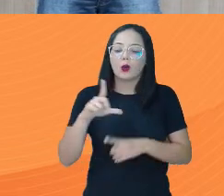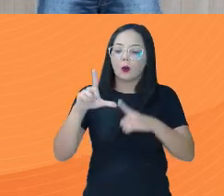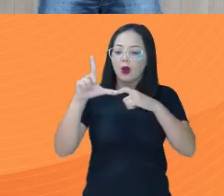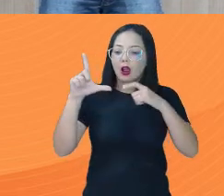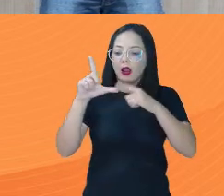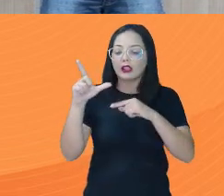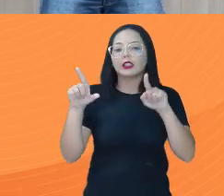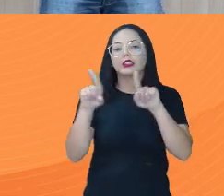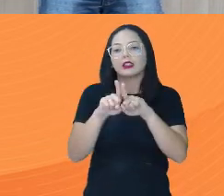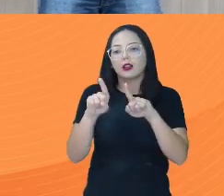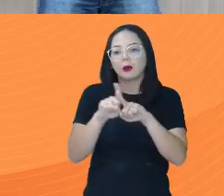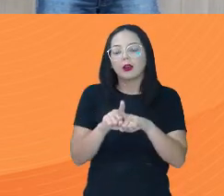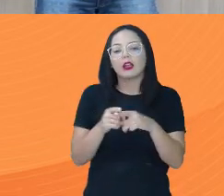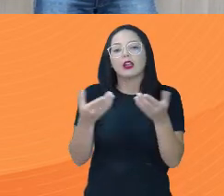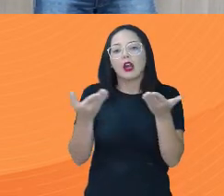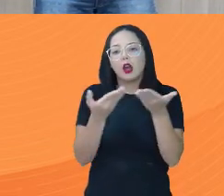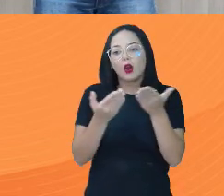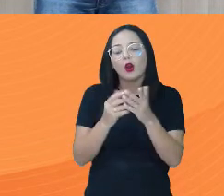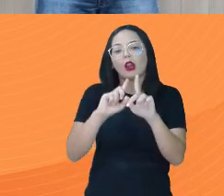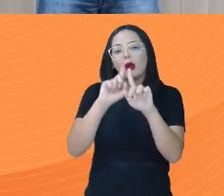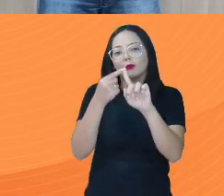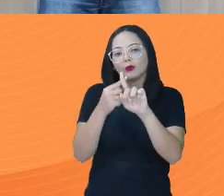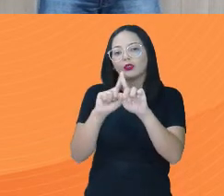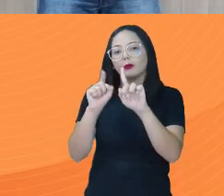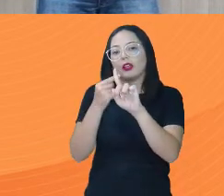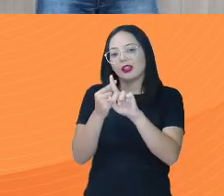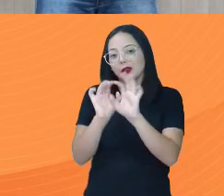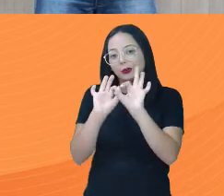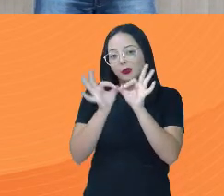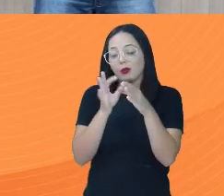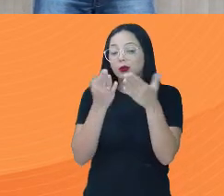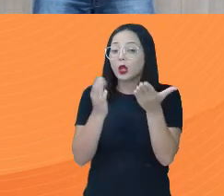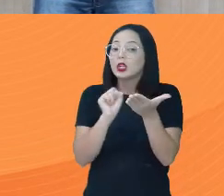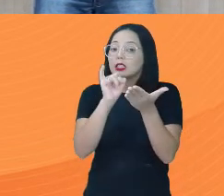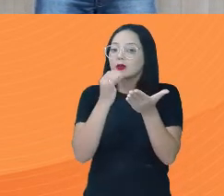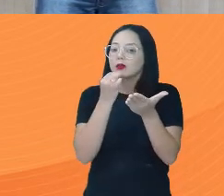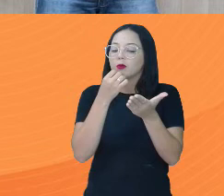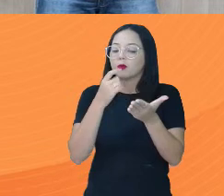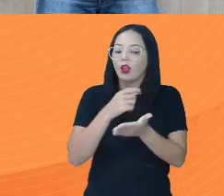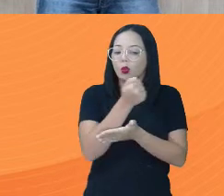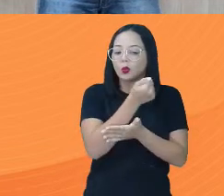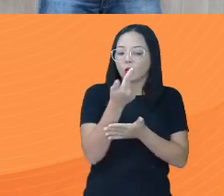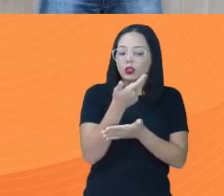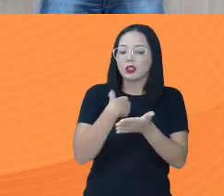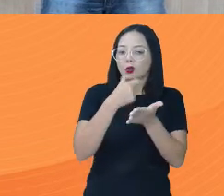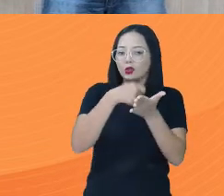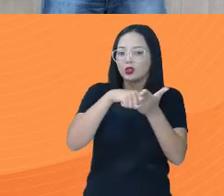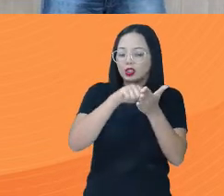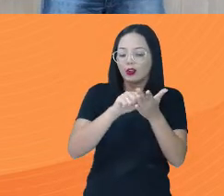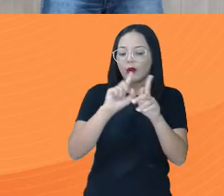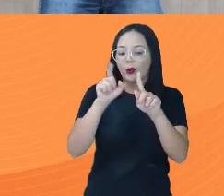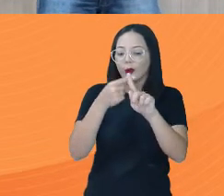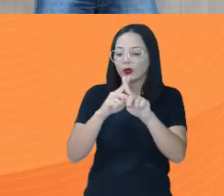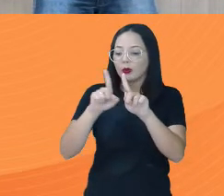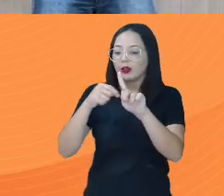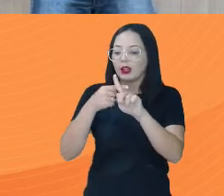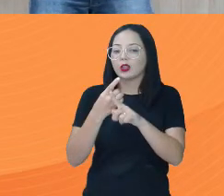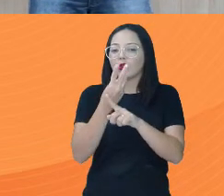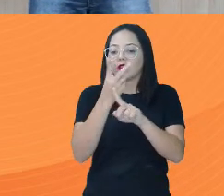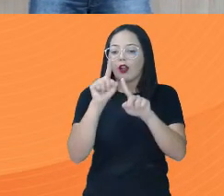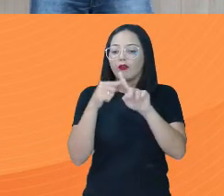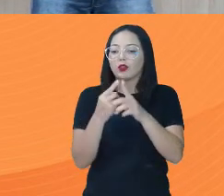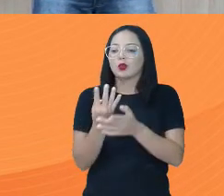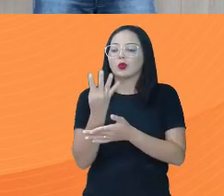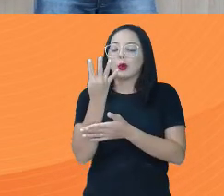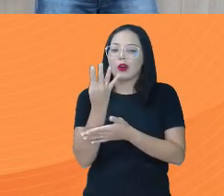também na forma de uma multiplicação. Então, se eu pego o 12 lá e escrevo como a multiplicação de 3 vezes